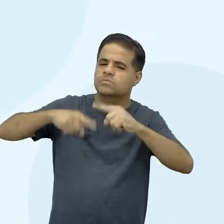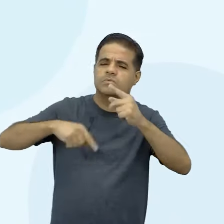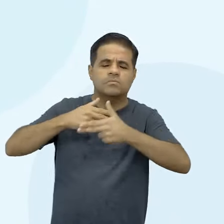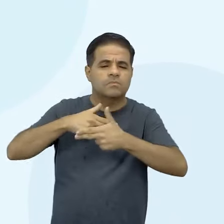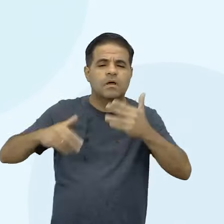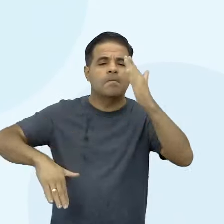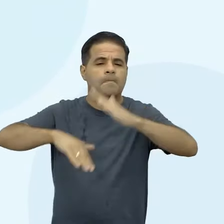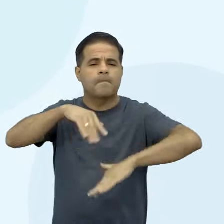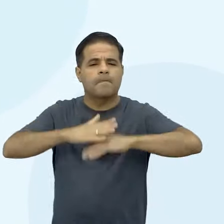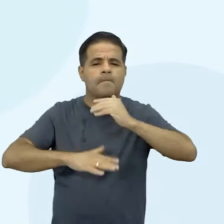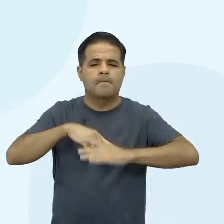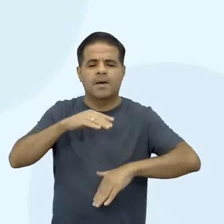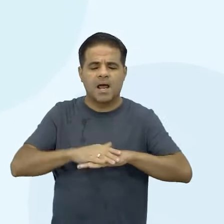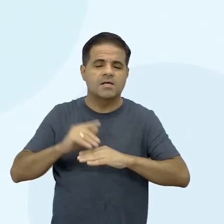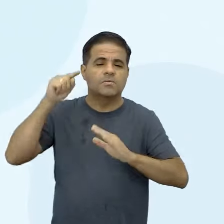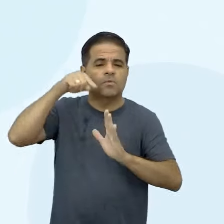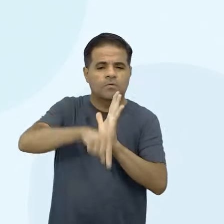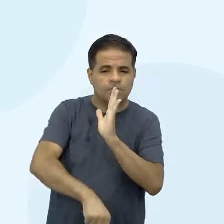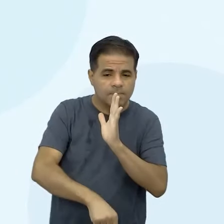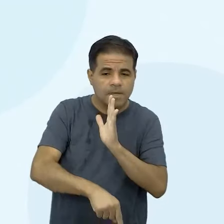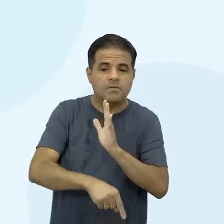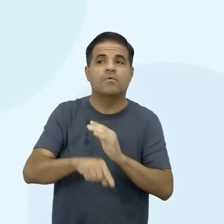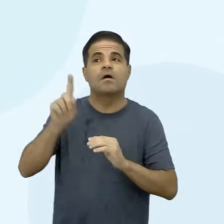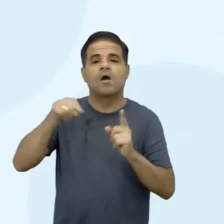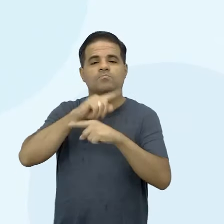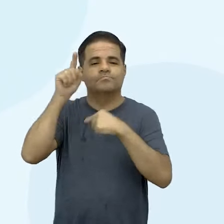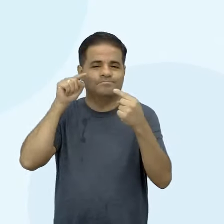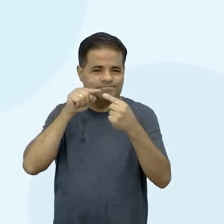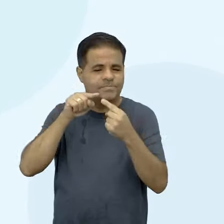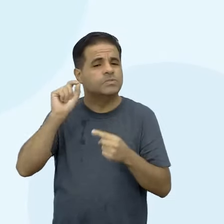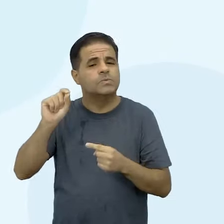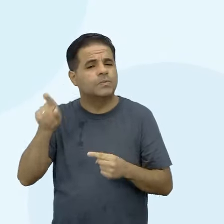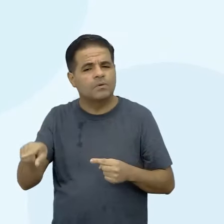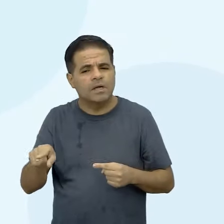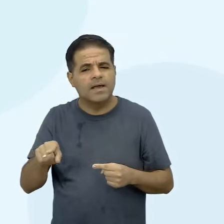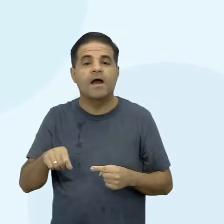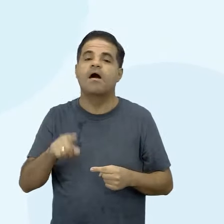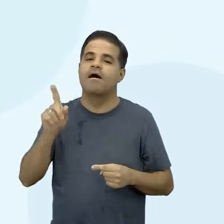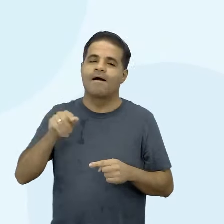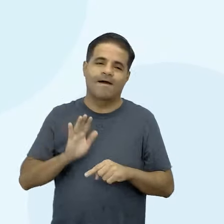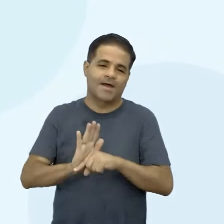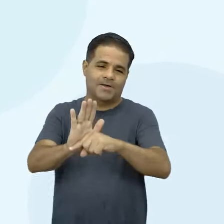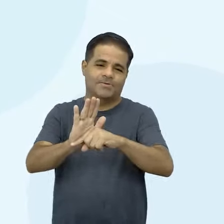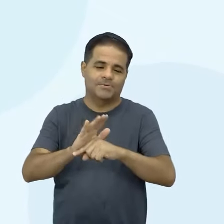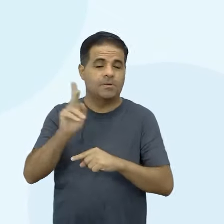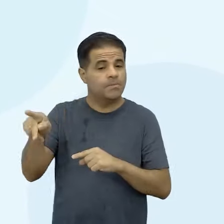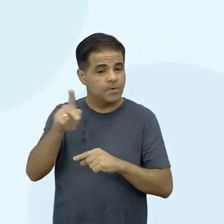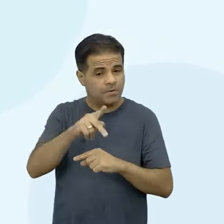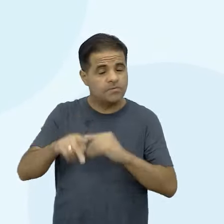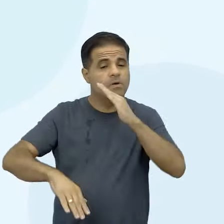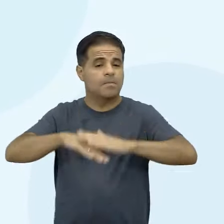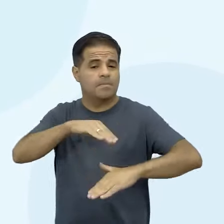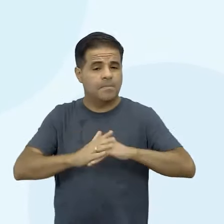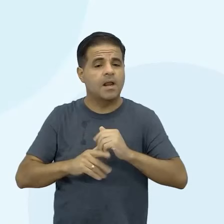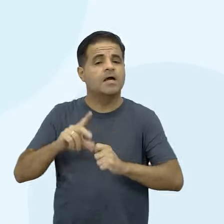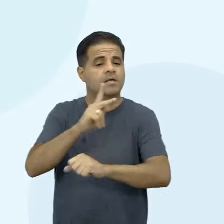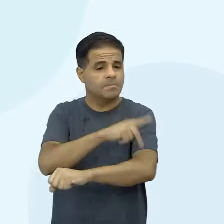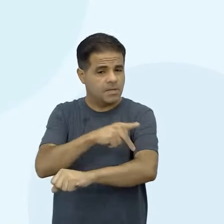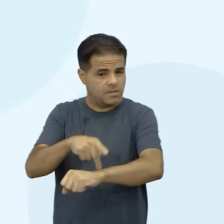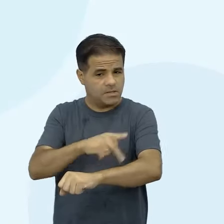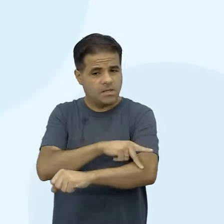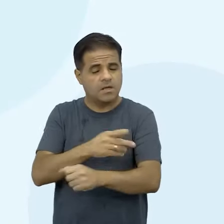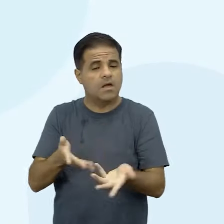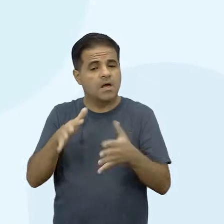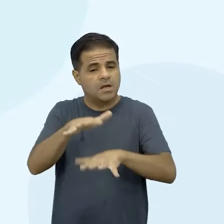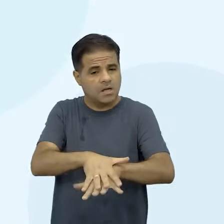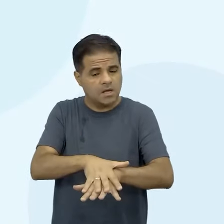planejamento e práticas do aprofundamento. Ele visa o quê? Ele visa auxiliar o professor na prática pedagógica